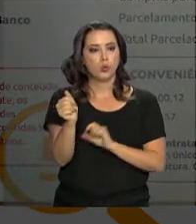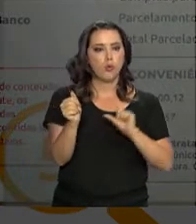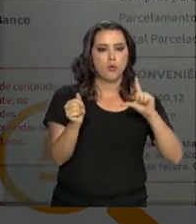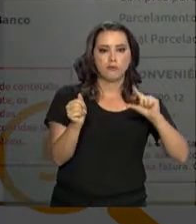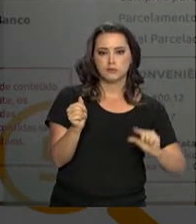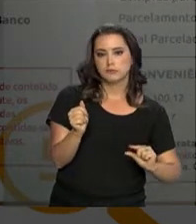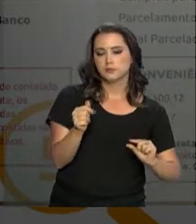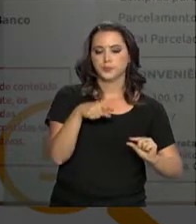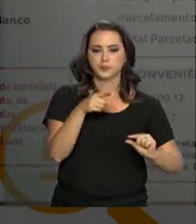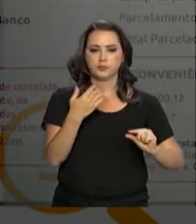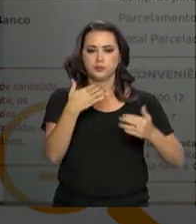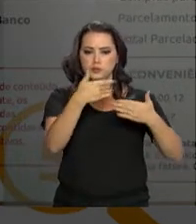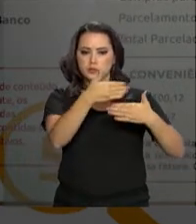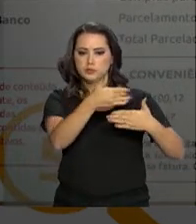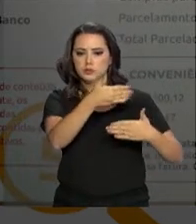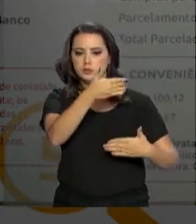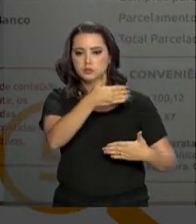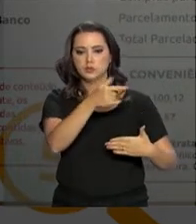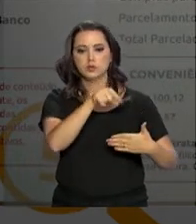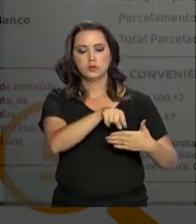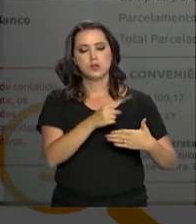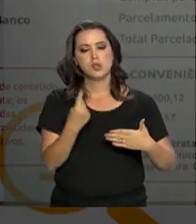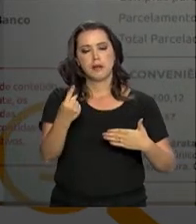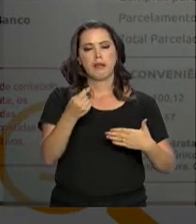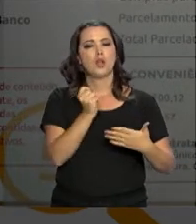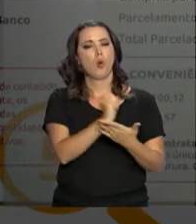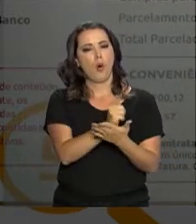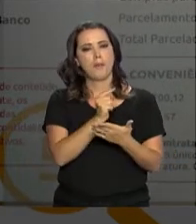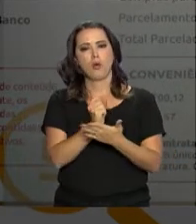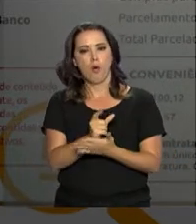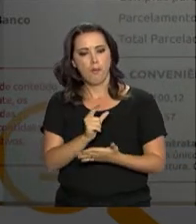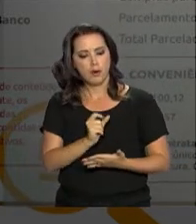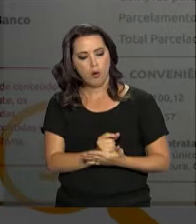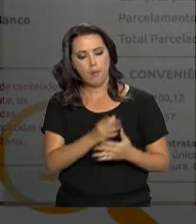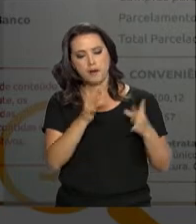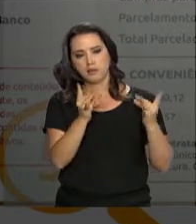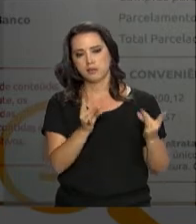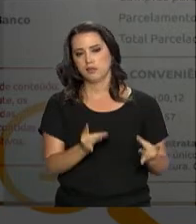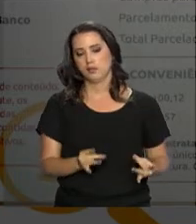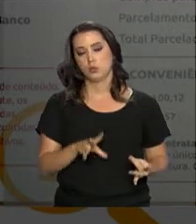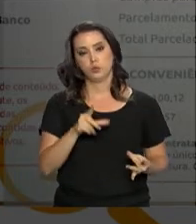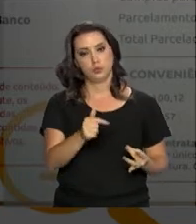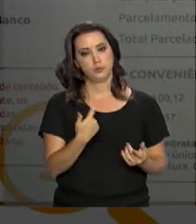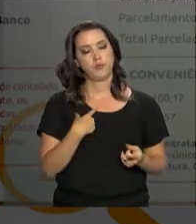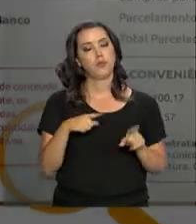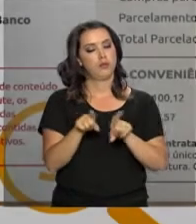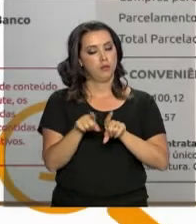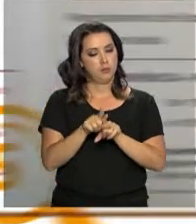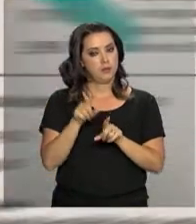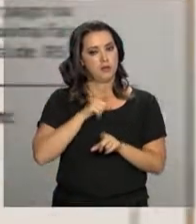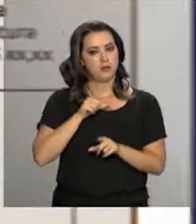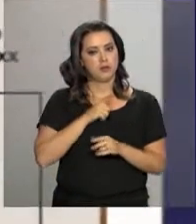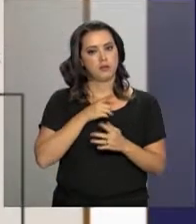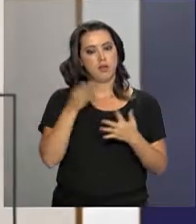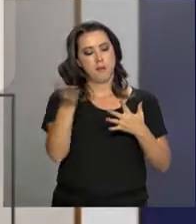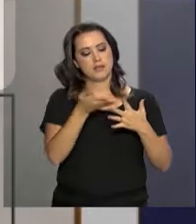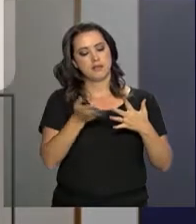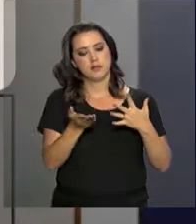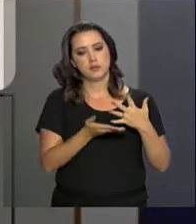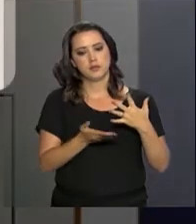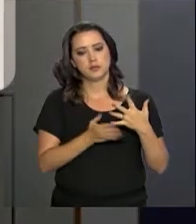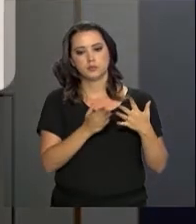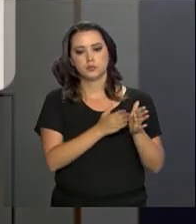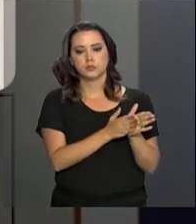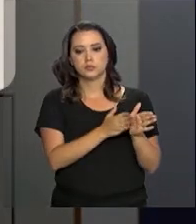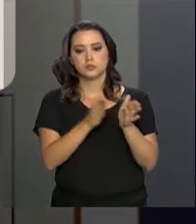lista traz todos os dados sobre cada compra realizada no período da fatura também aparecem os parcelamentos do